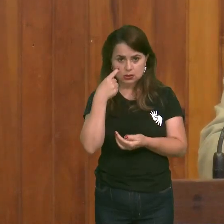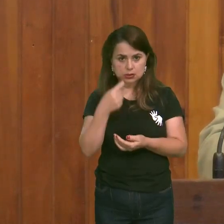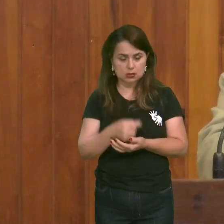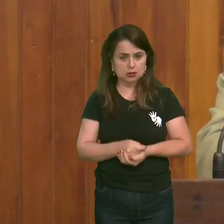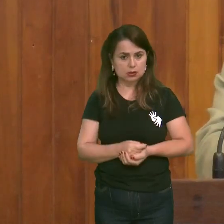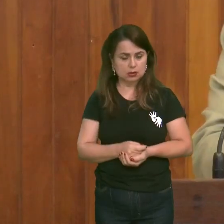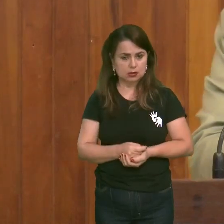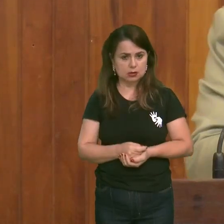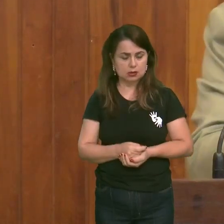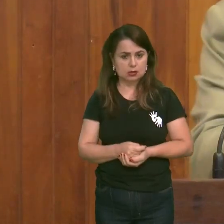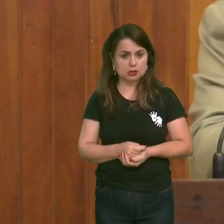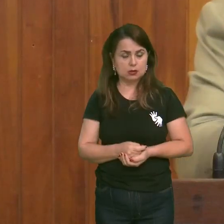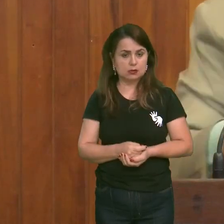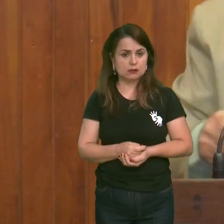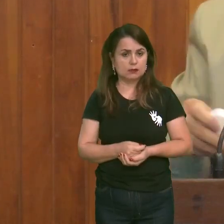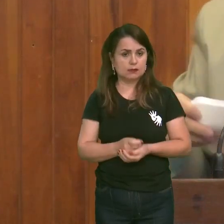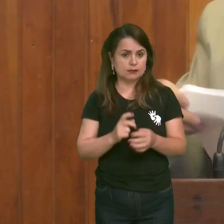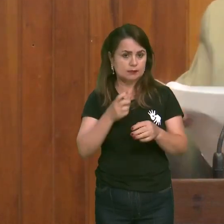quando